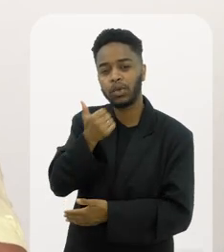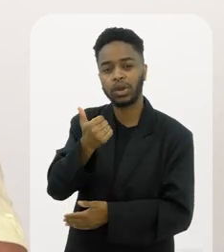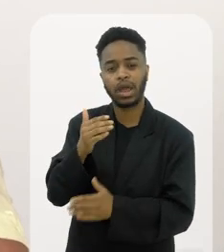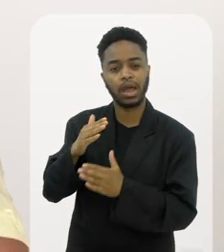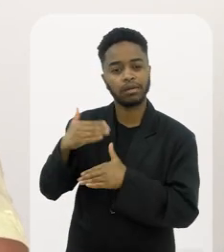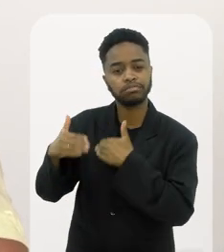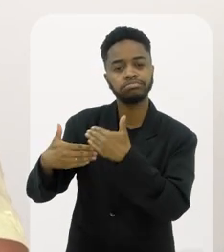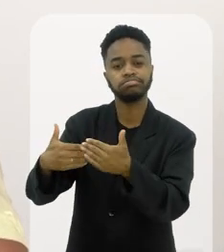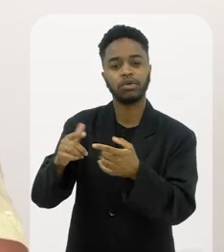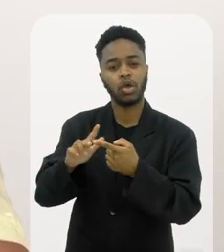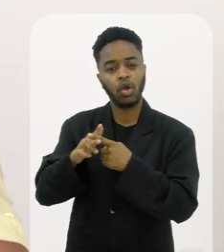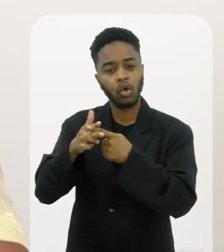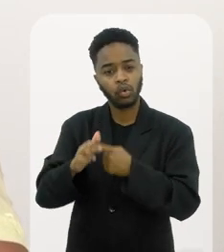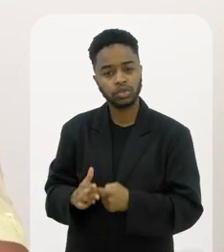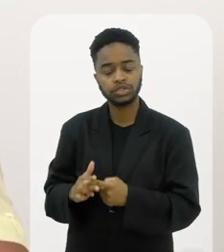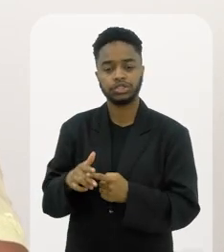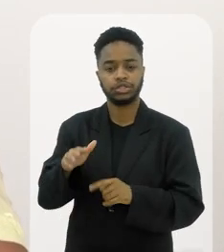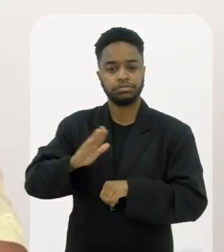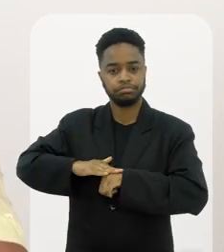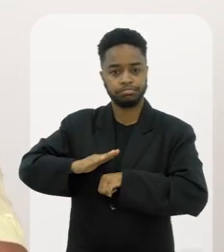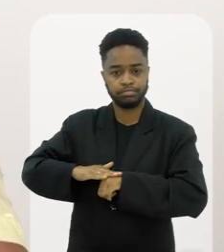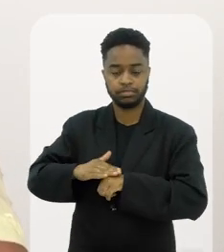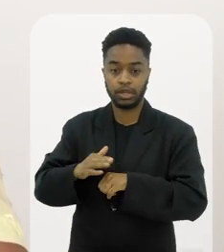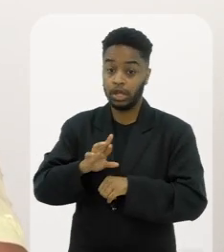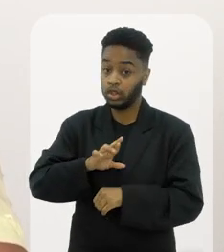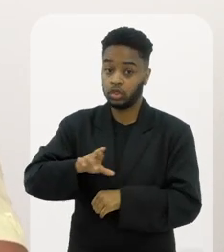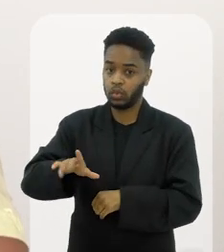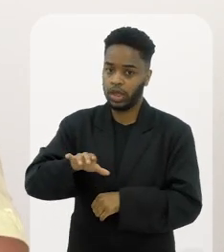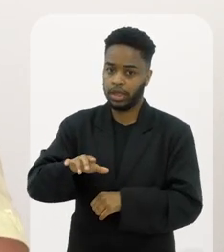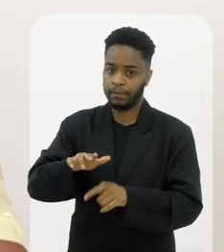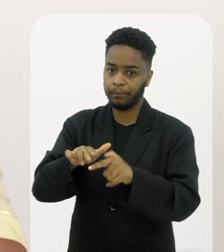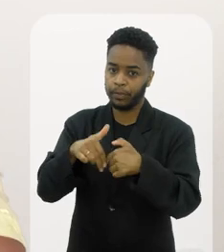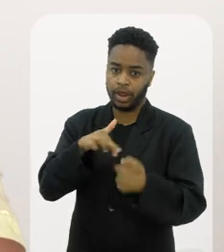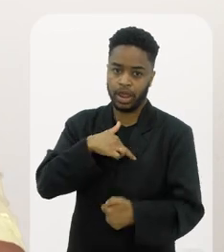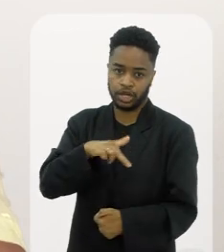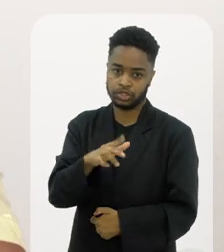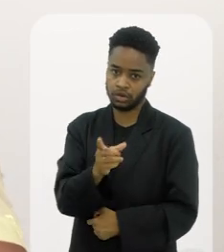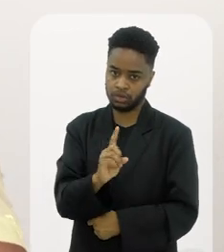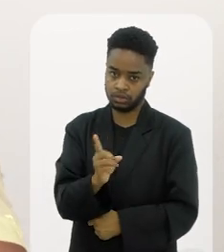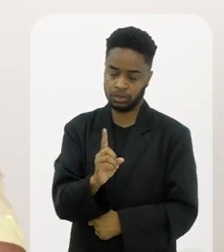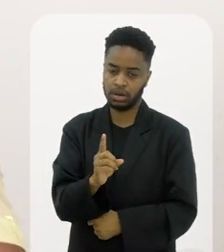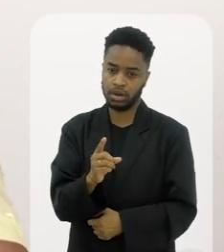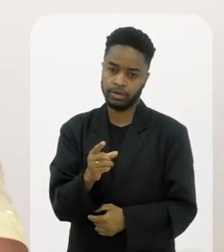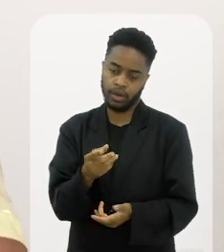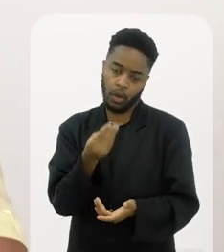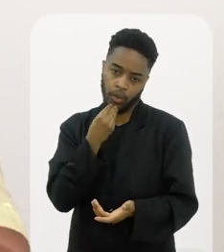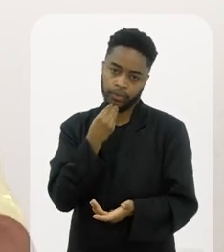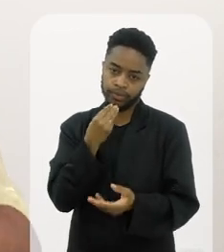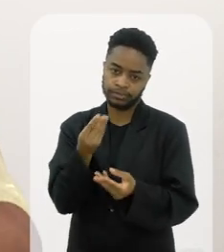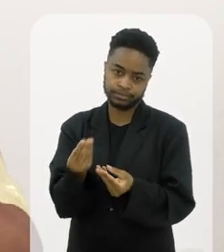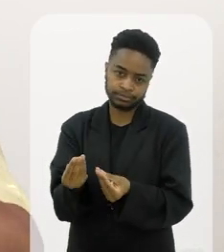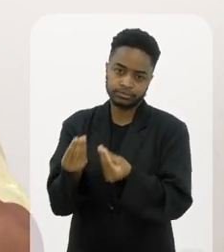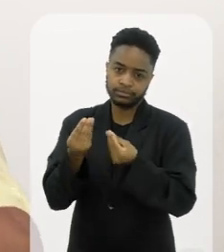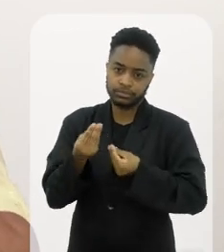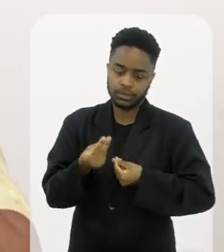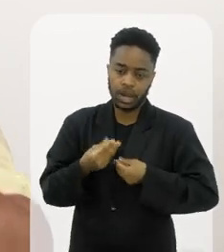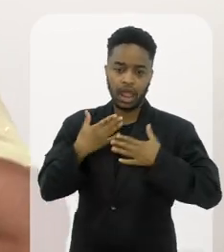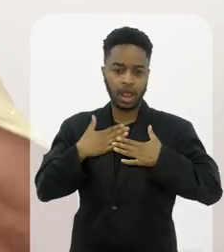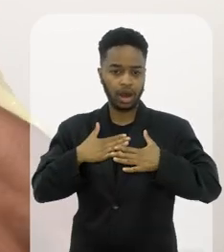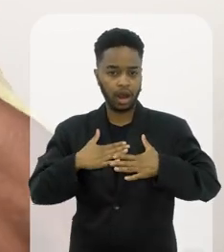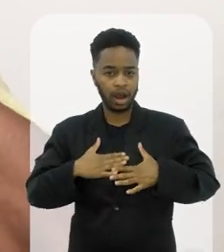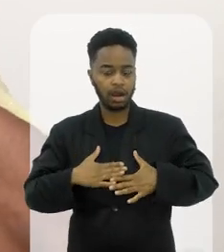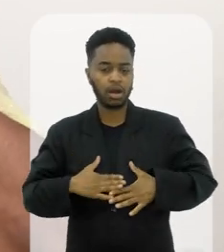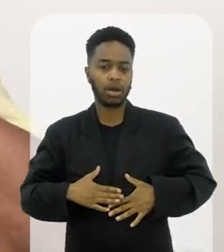evolução, buscando corrigir, buscando se aprimorar. Não foi somente a religião. Embora ela tenha me